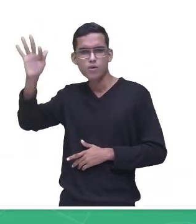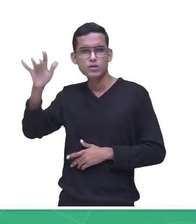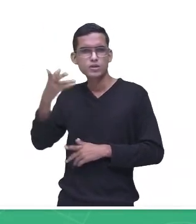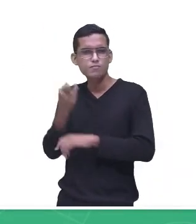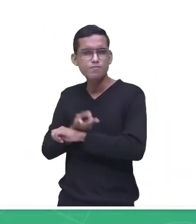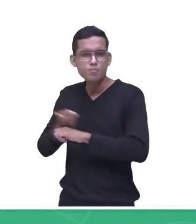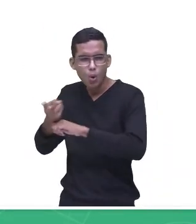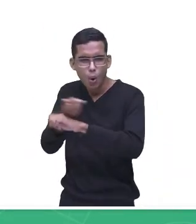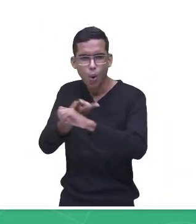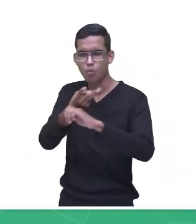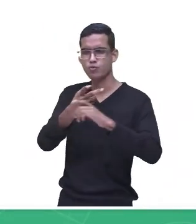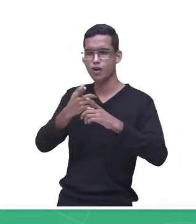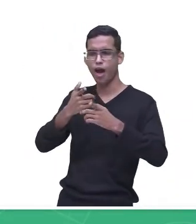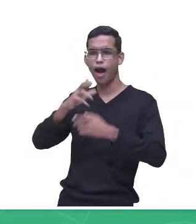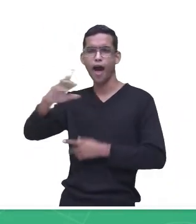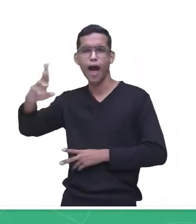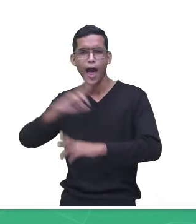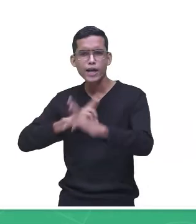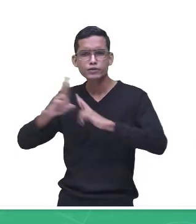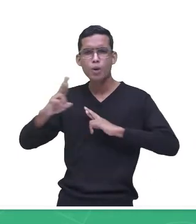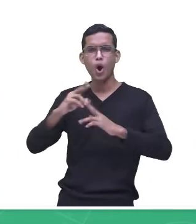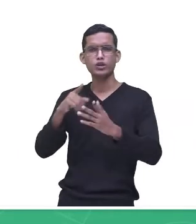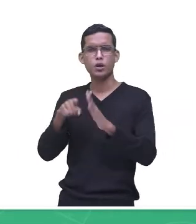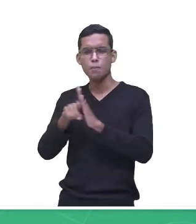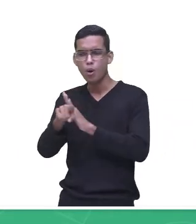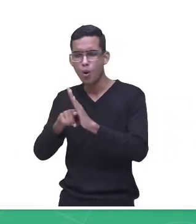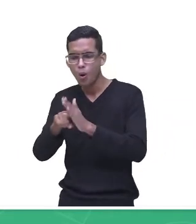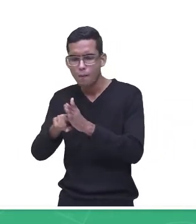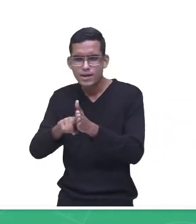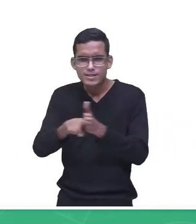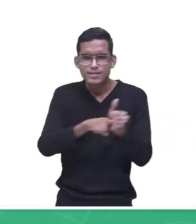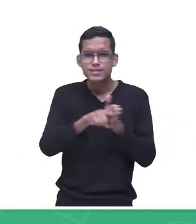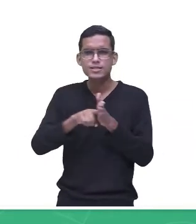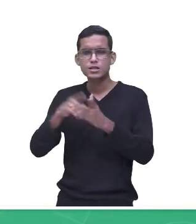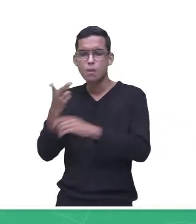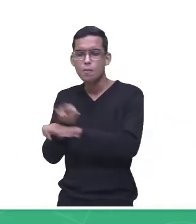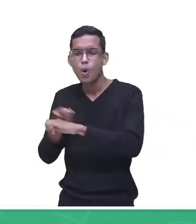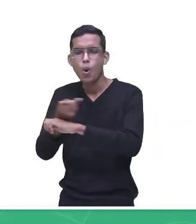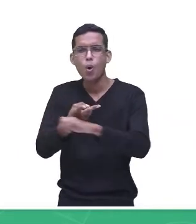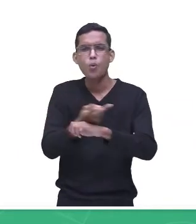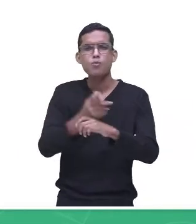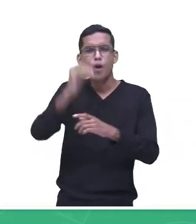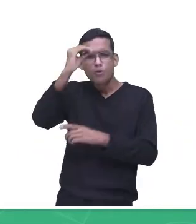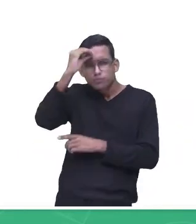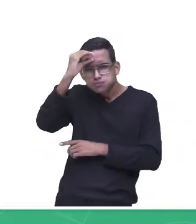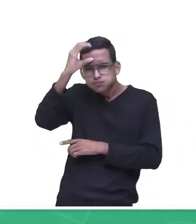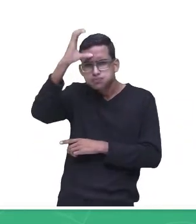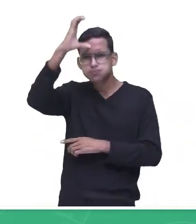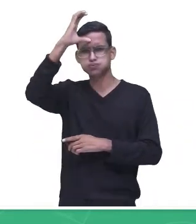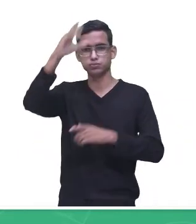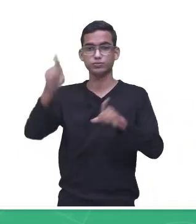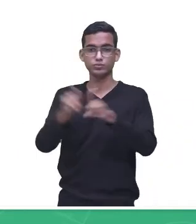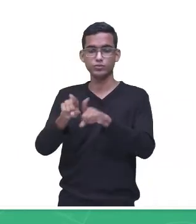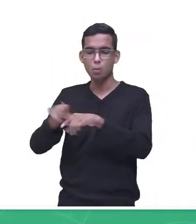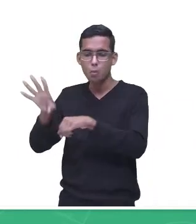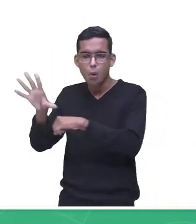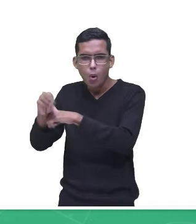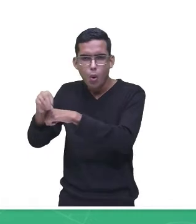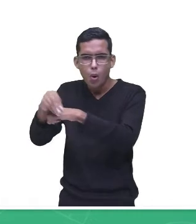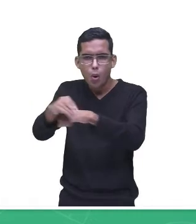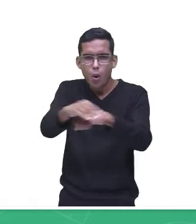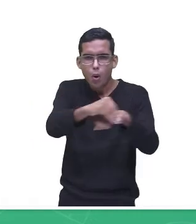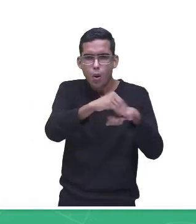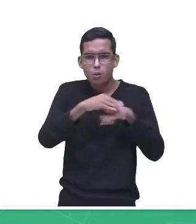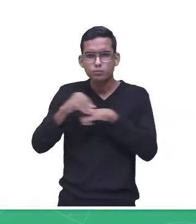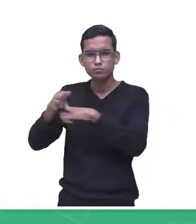iluminação, tá? O conhecimento. A iluminação que esse conhecimento vai lhe permitir. Ele vai